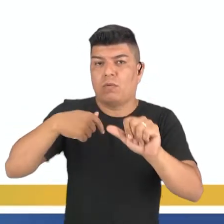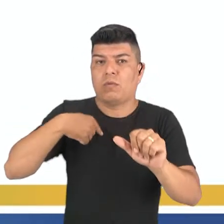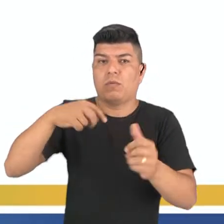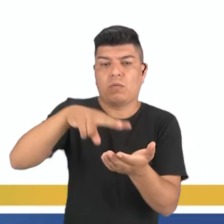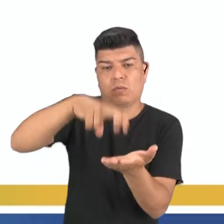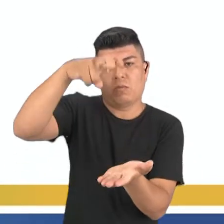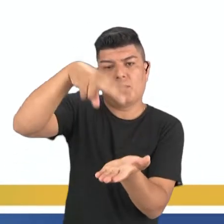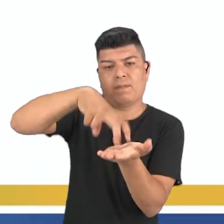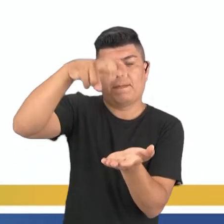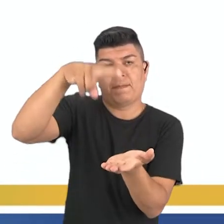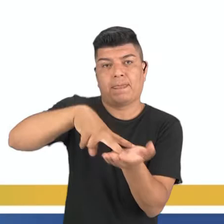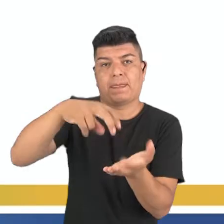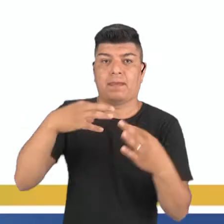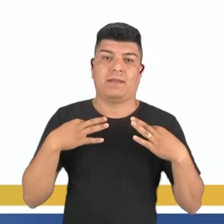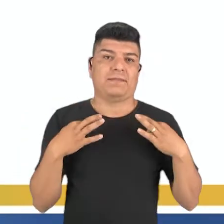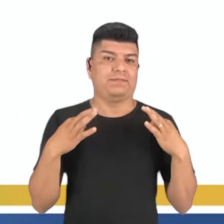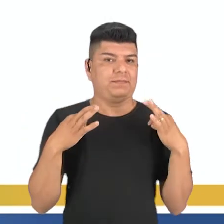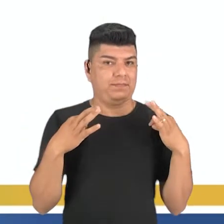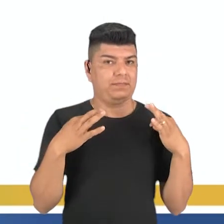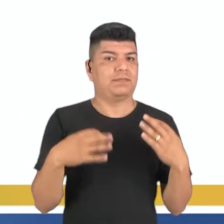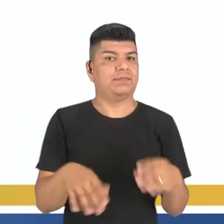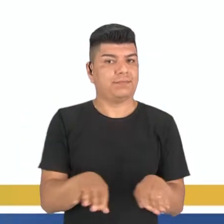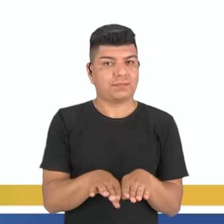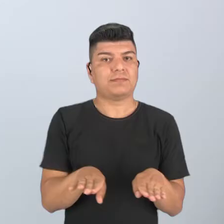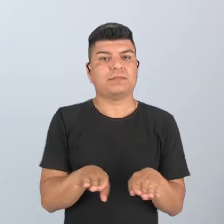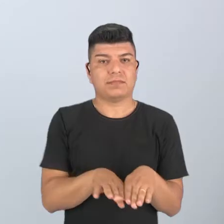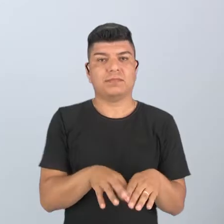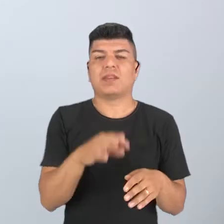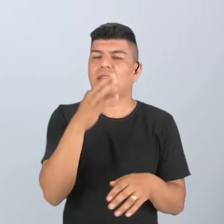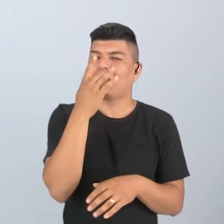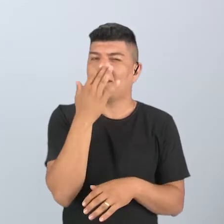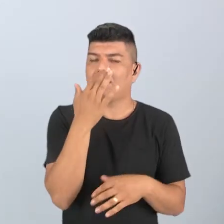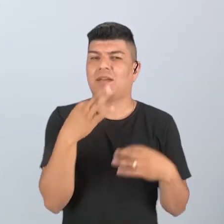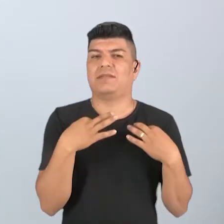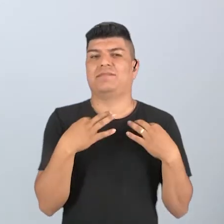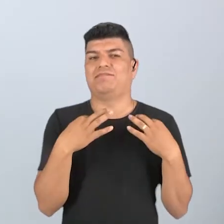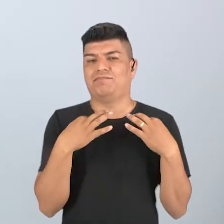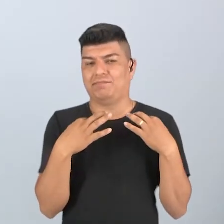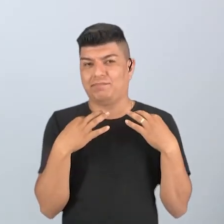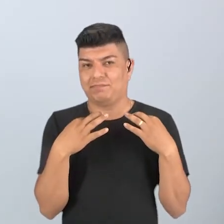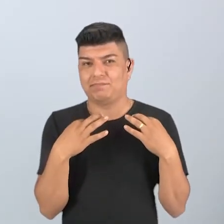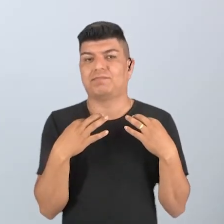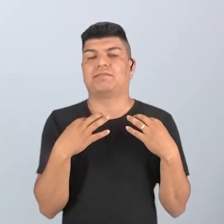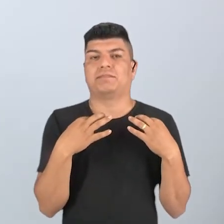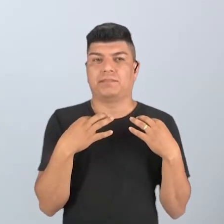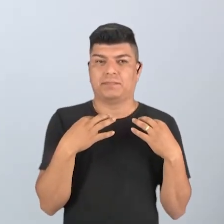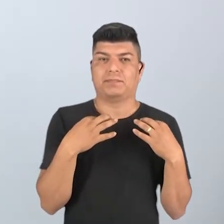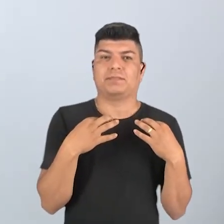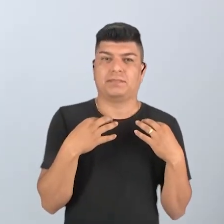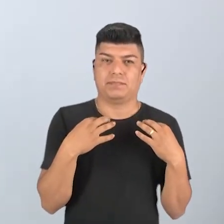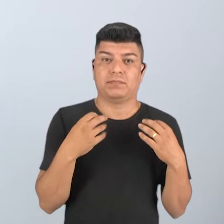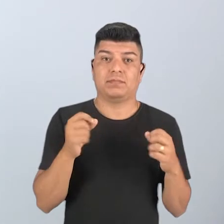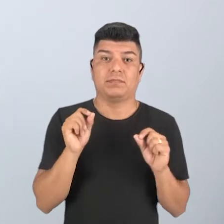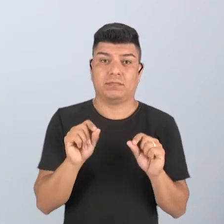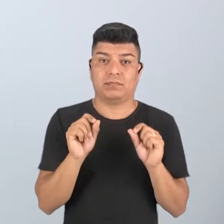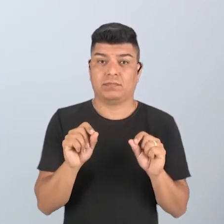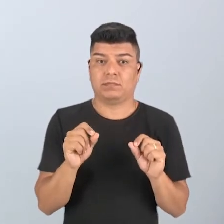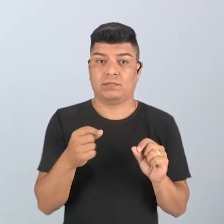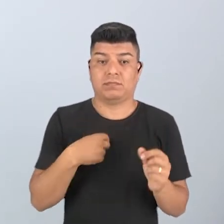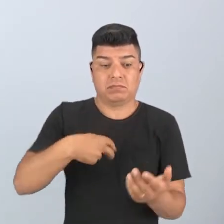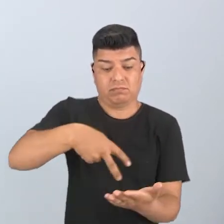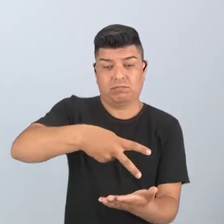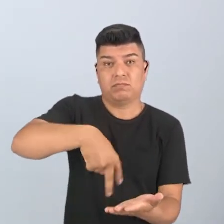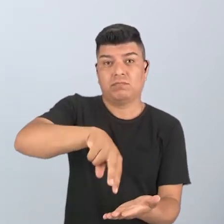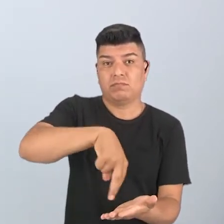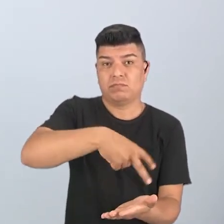saltos. Sem contar o figurino, gente? Que é um figurino bem colorido, são roupas bem coloridas e uma performance que eles fazem